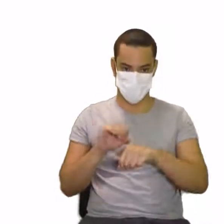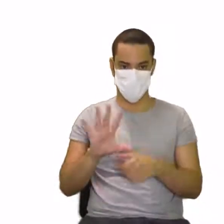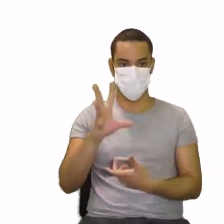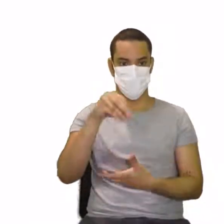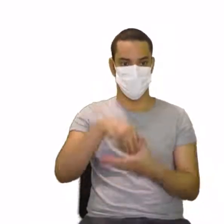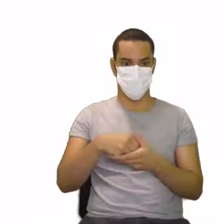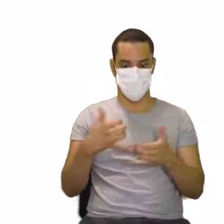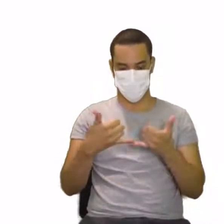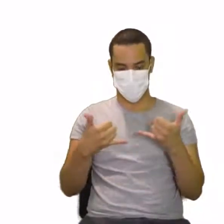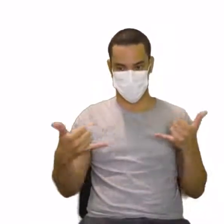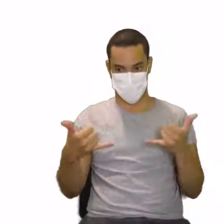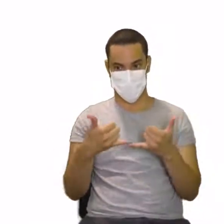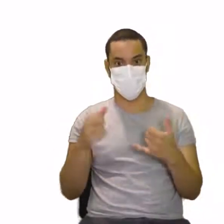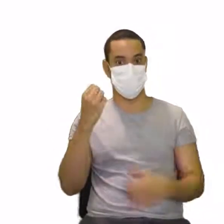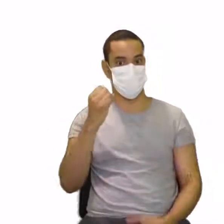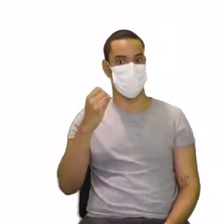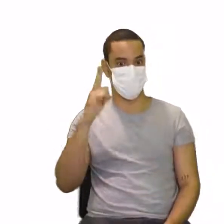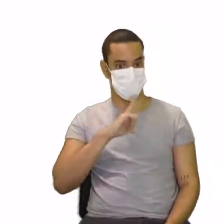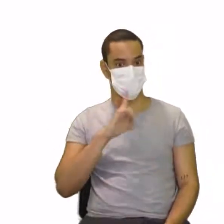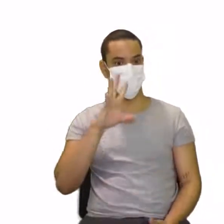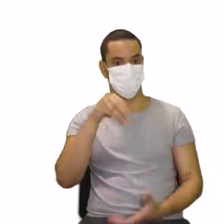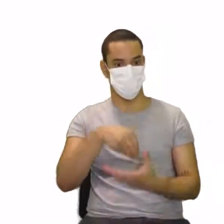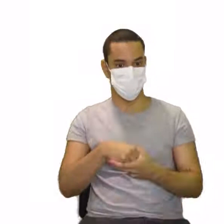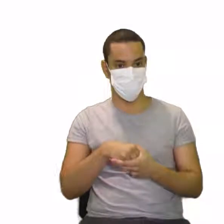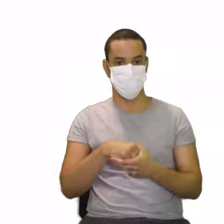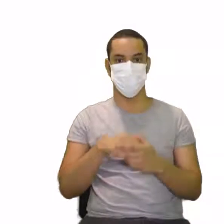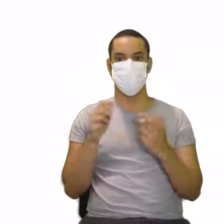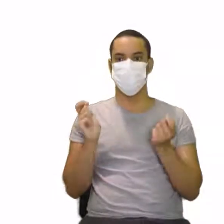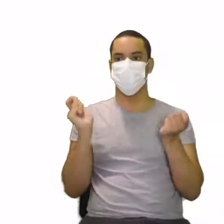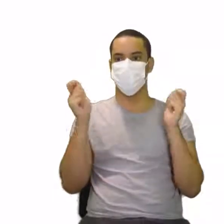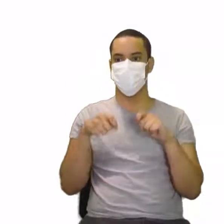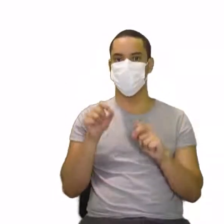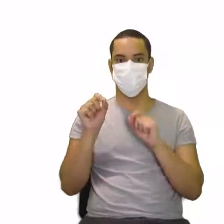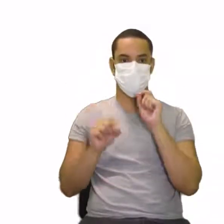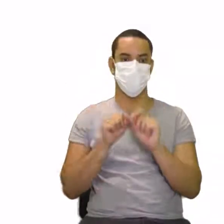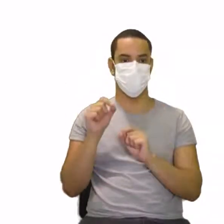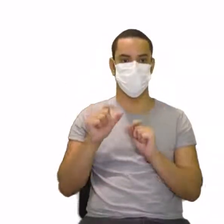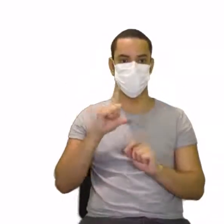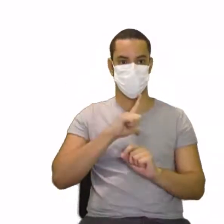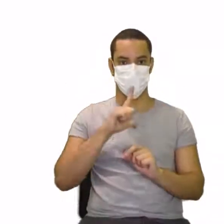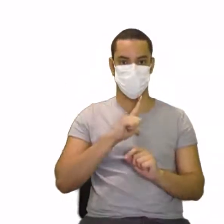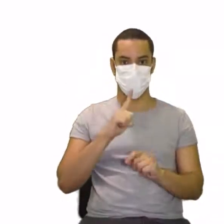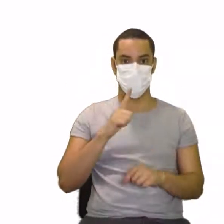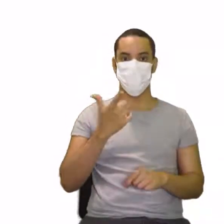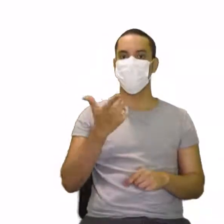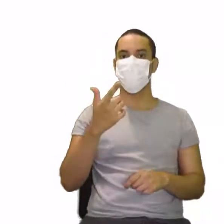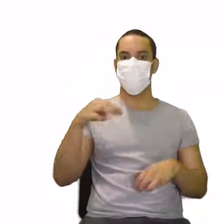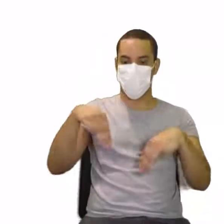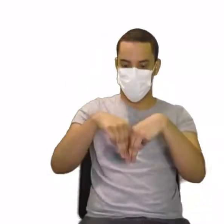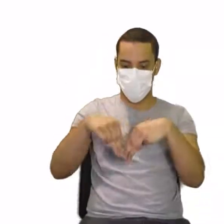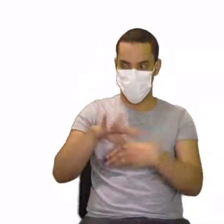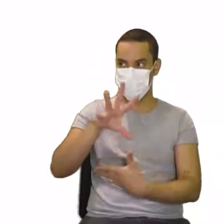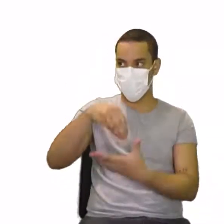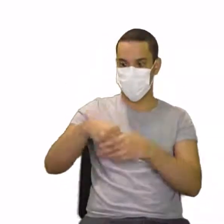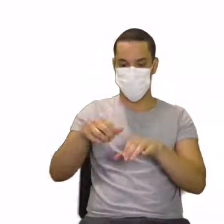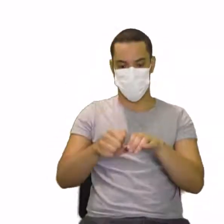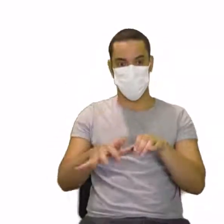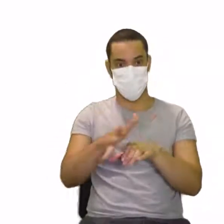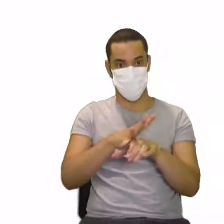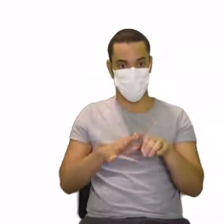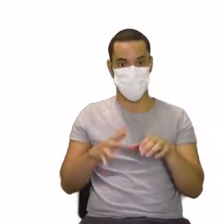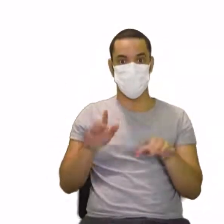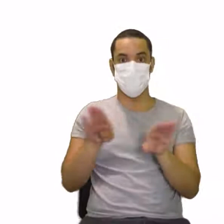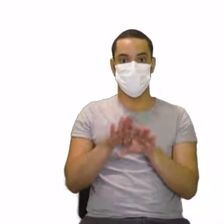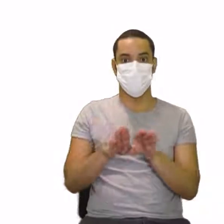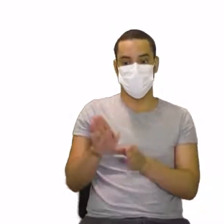fio. Nós vimos que se corrente percorre um condutor, eu tenho o quê? Campo magnético. E nós vamos ter aí a interação,